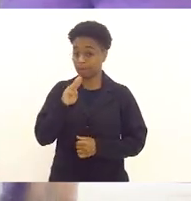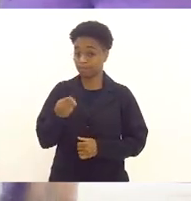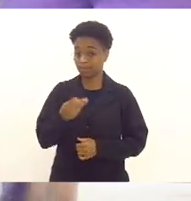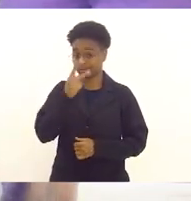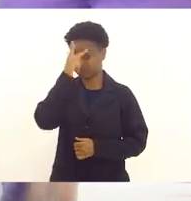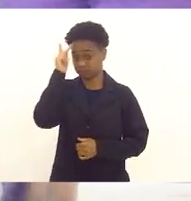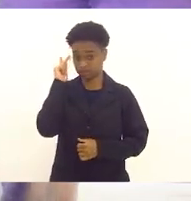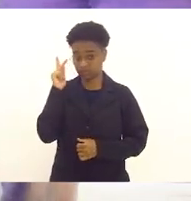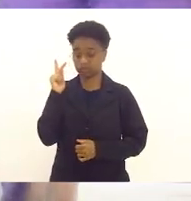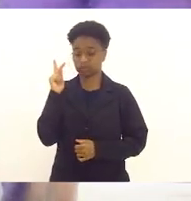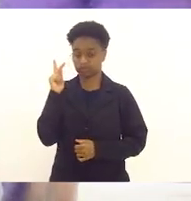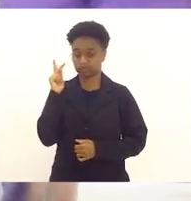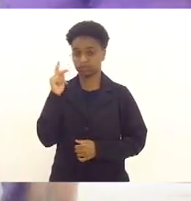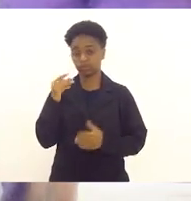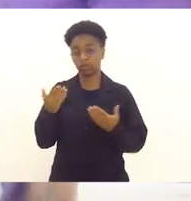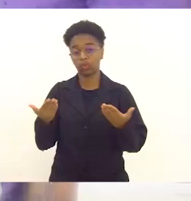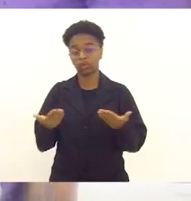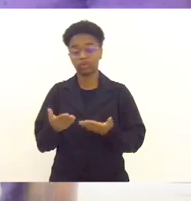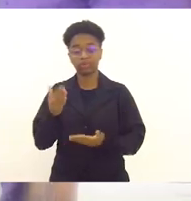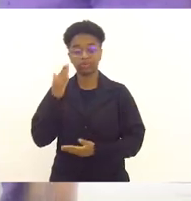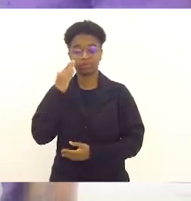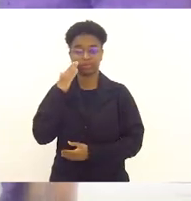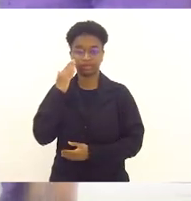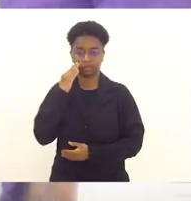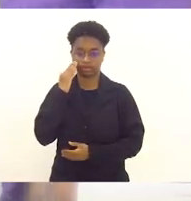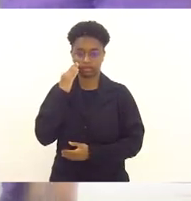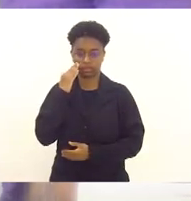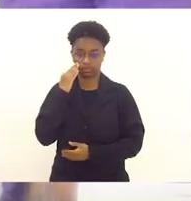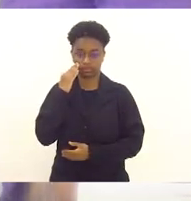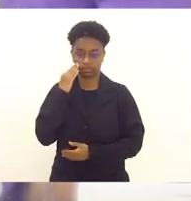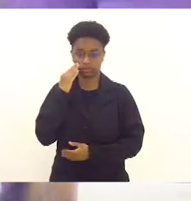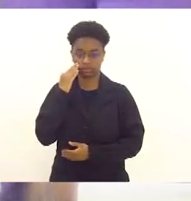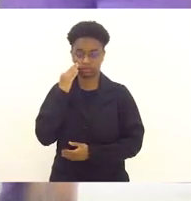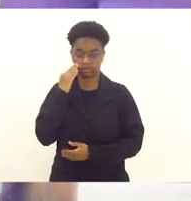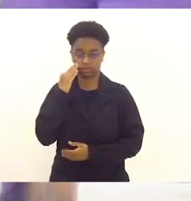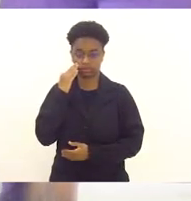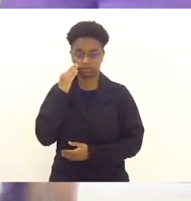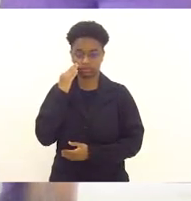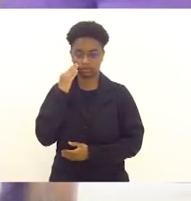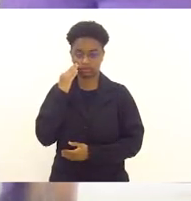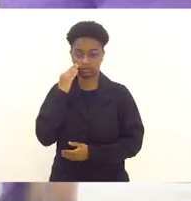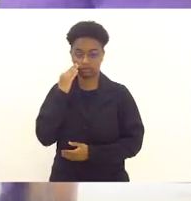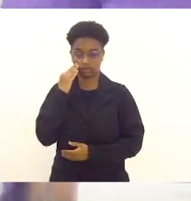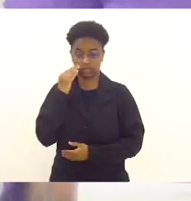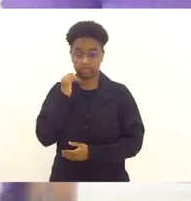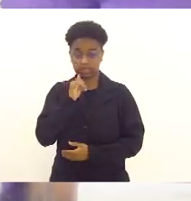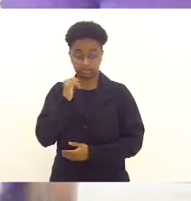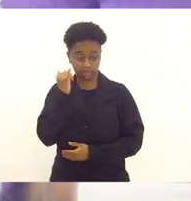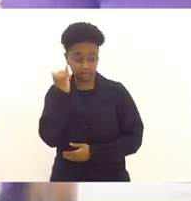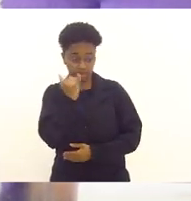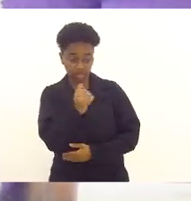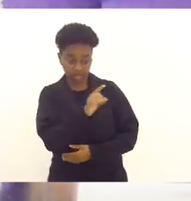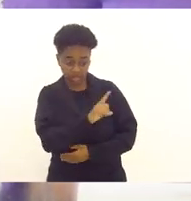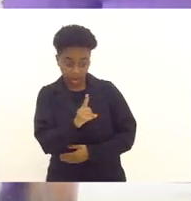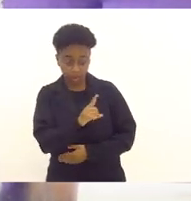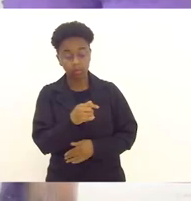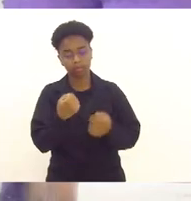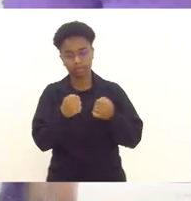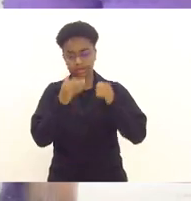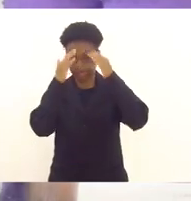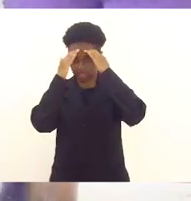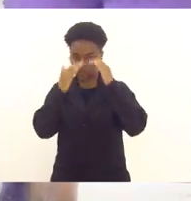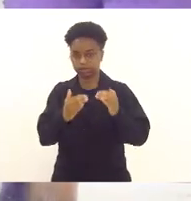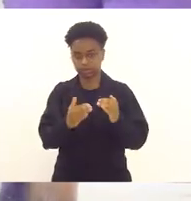pessoas hoje hoje sabem que não é ouviu não respeita a decisão pelo não